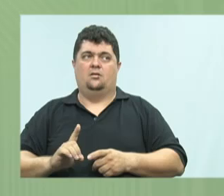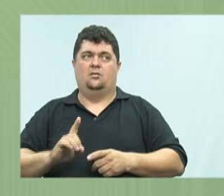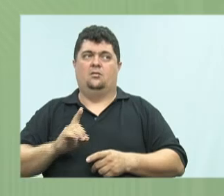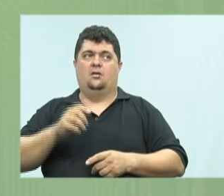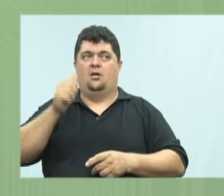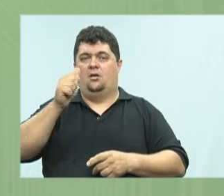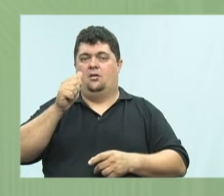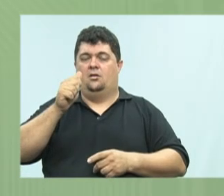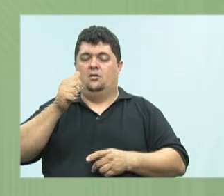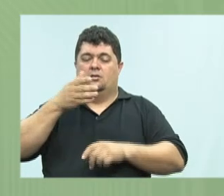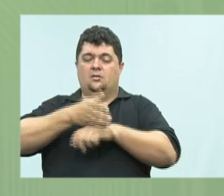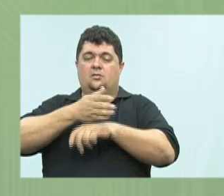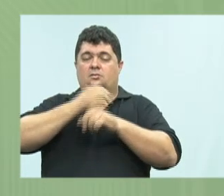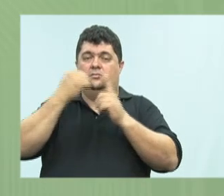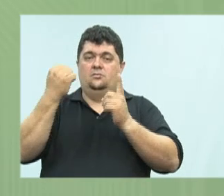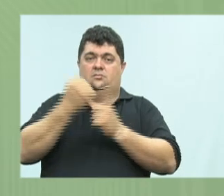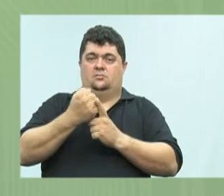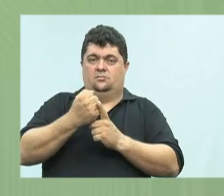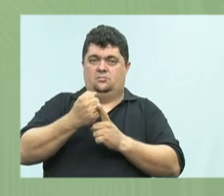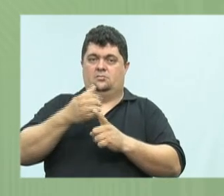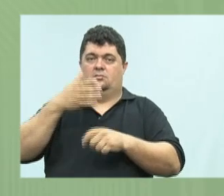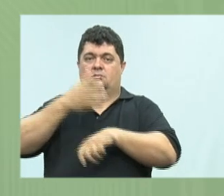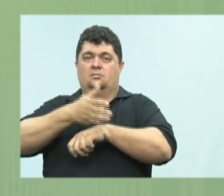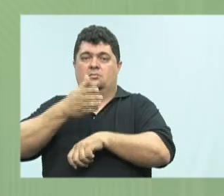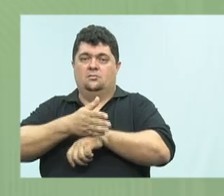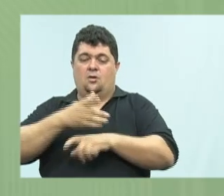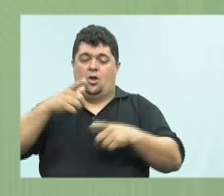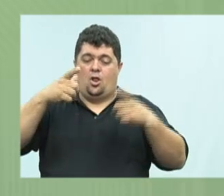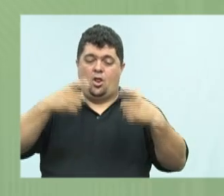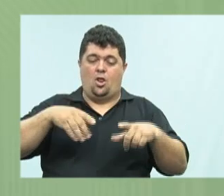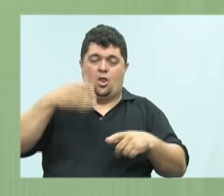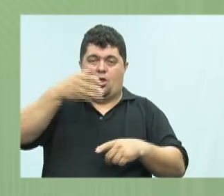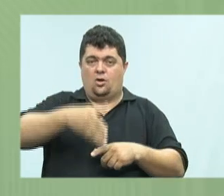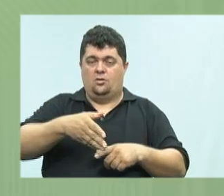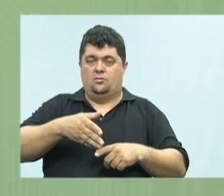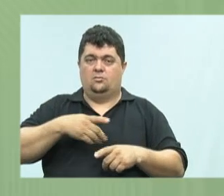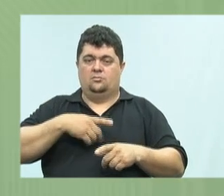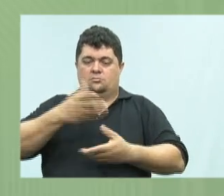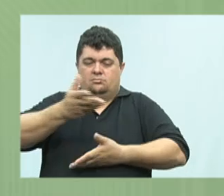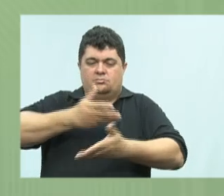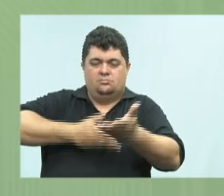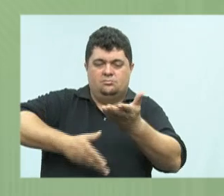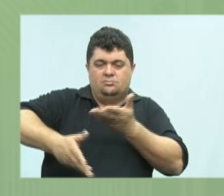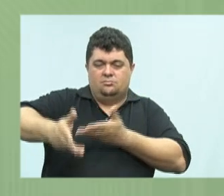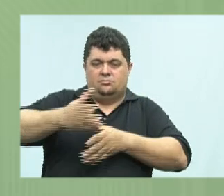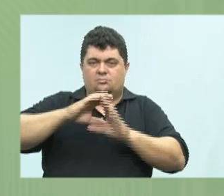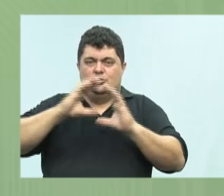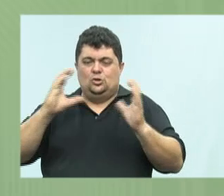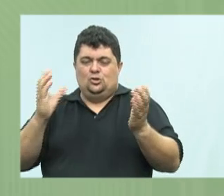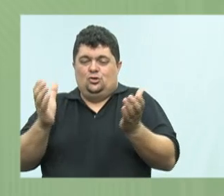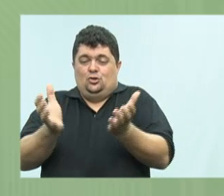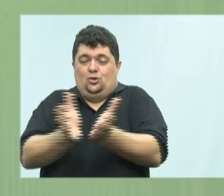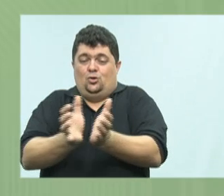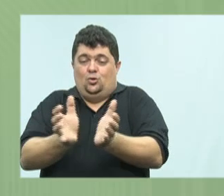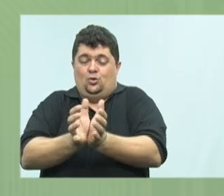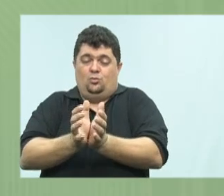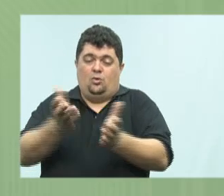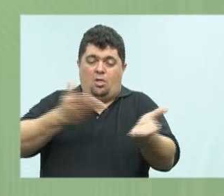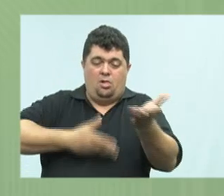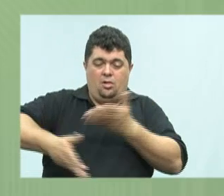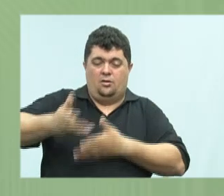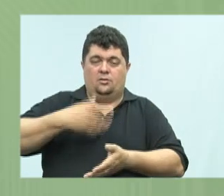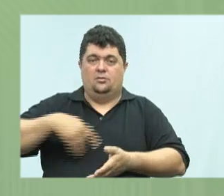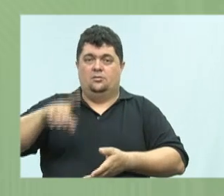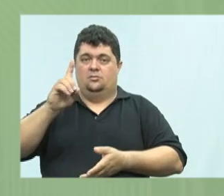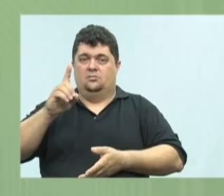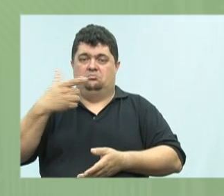intervenção social. B, intervenção local. C, envolvimento da coletividade na intervenção local. E